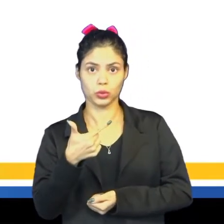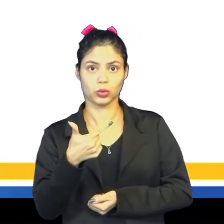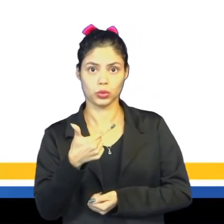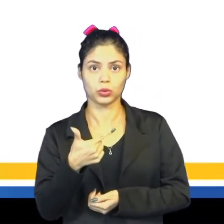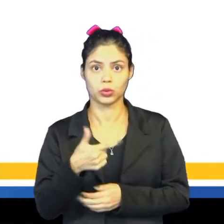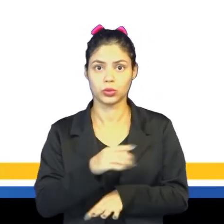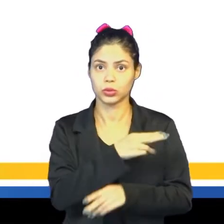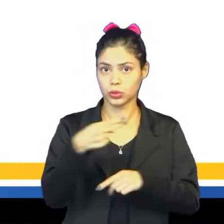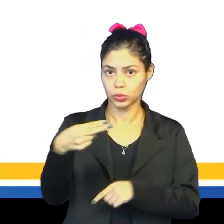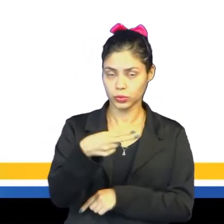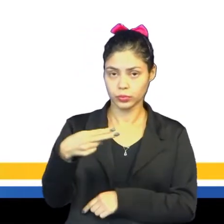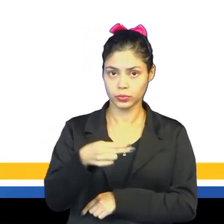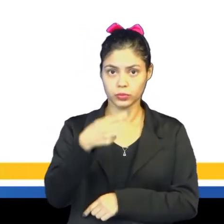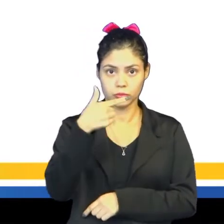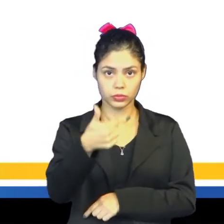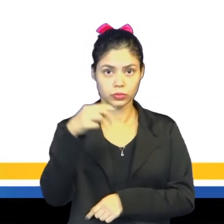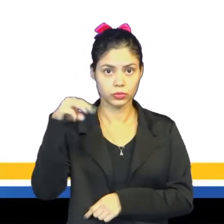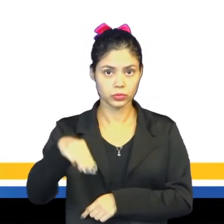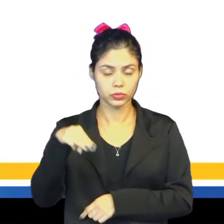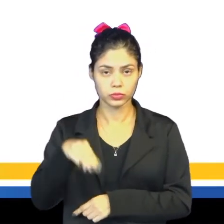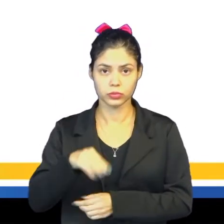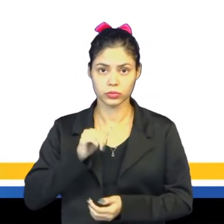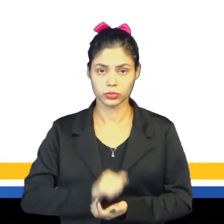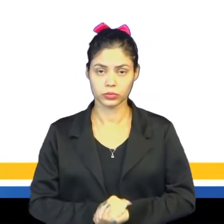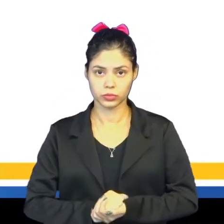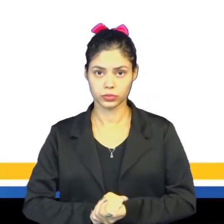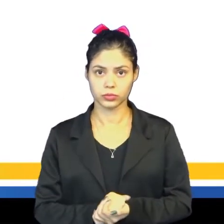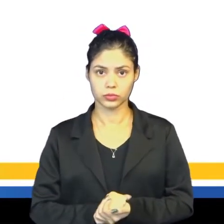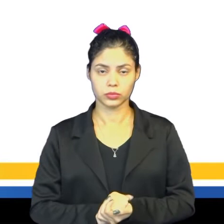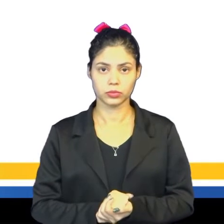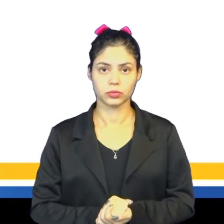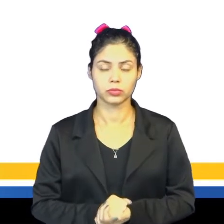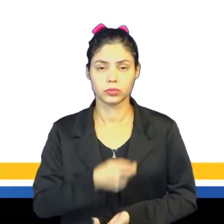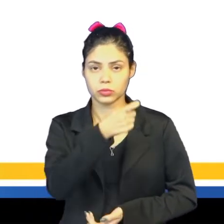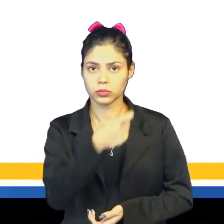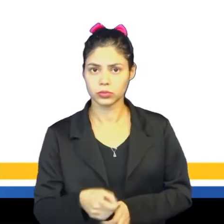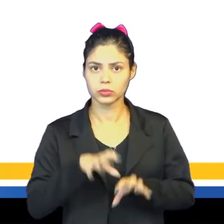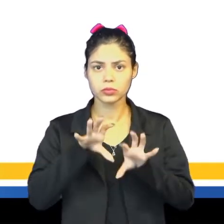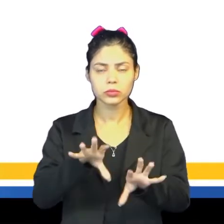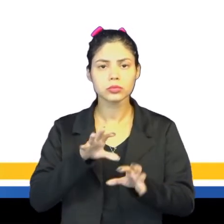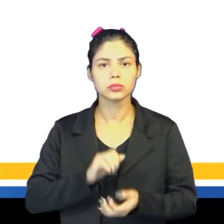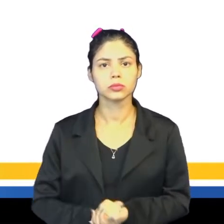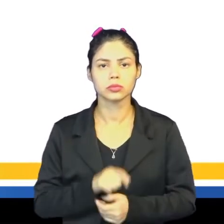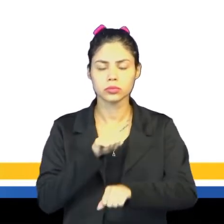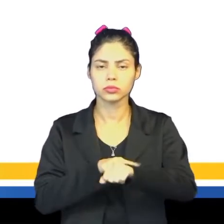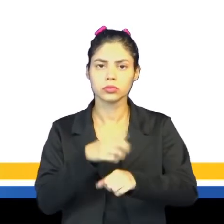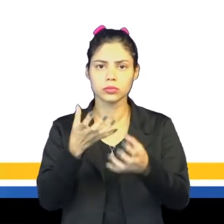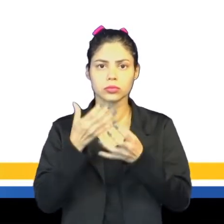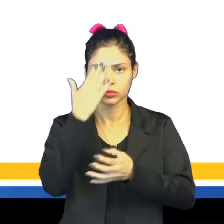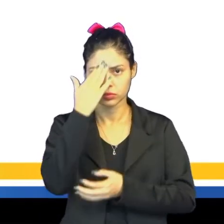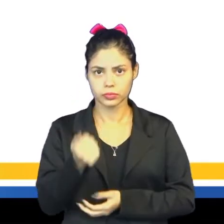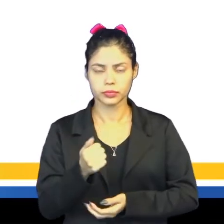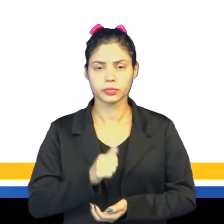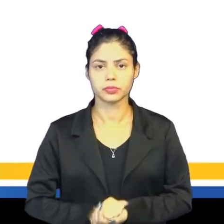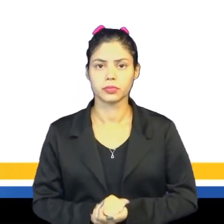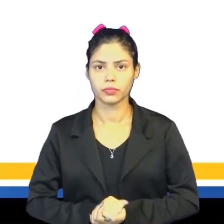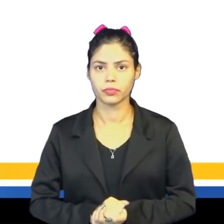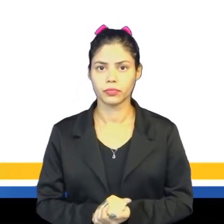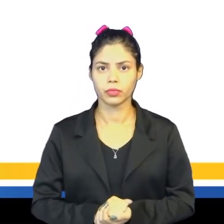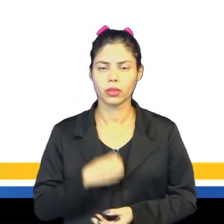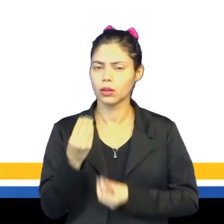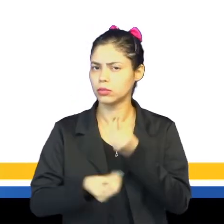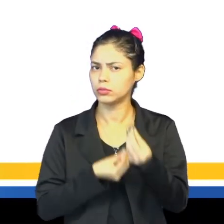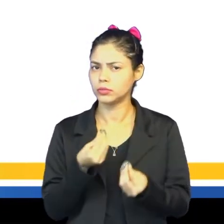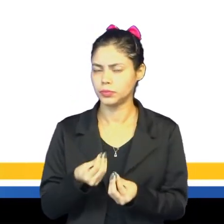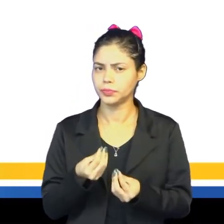é igual a 2 minutos sobre x, porque esse x aí é o tempo que eu quero saber.